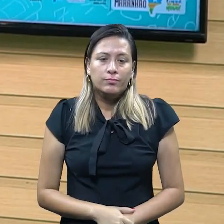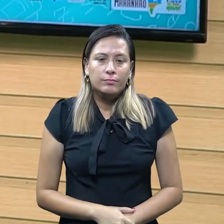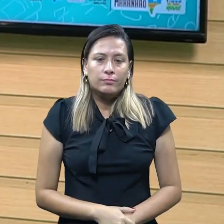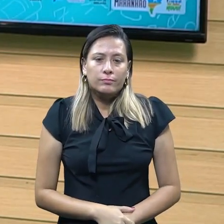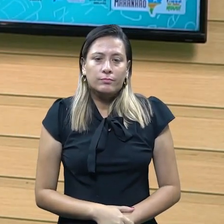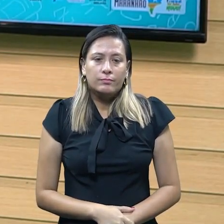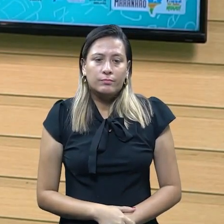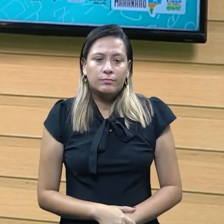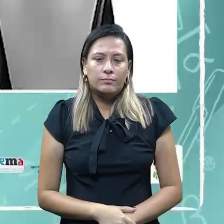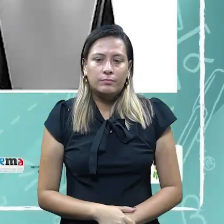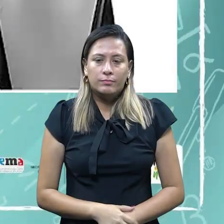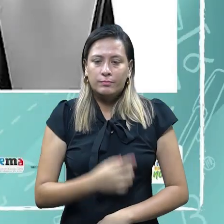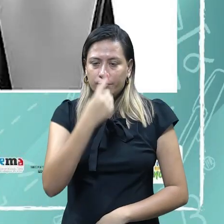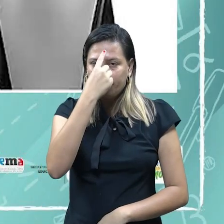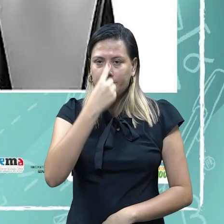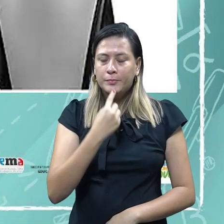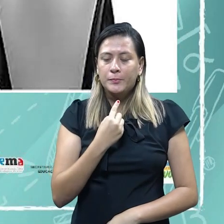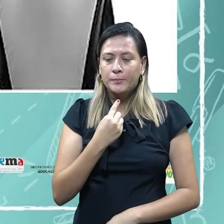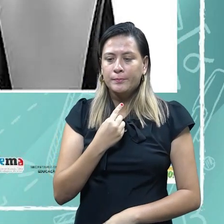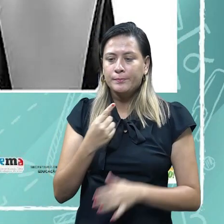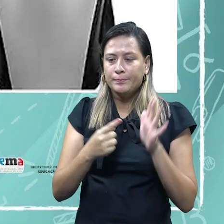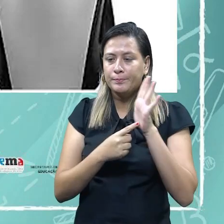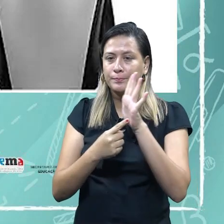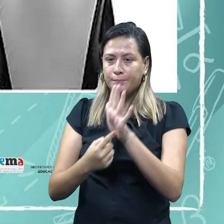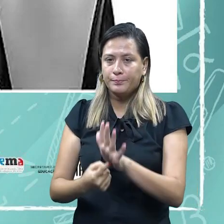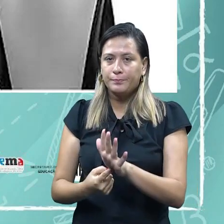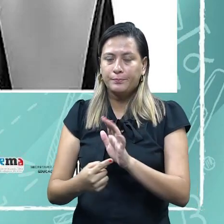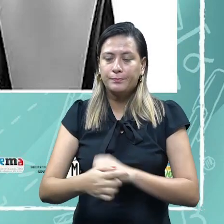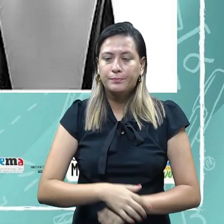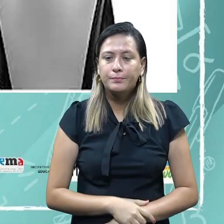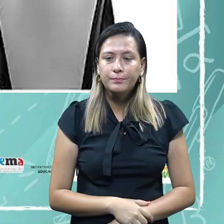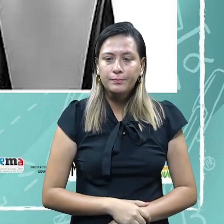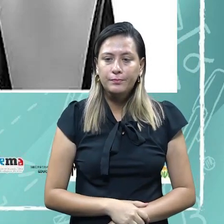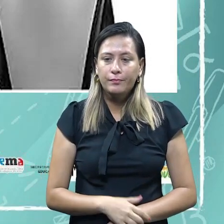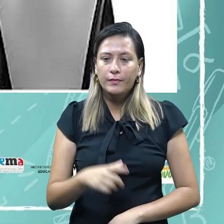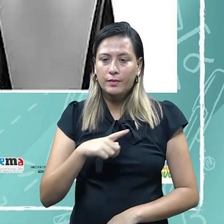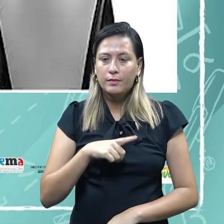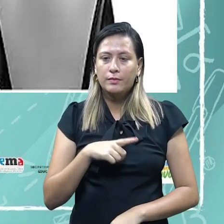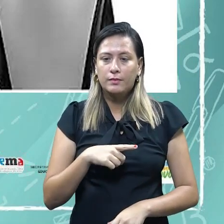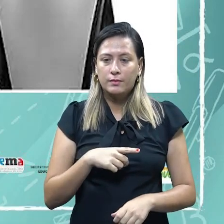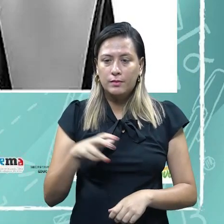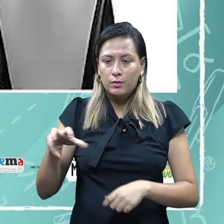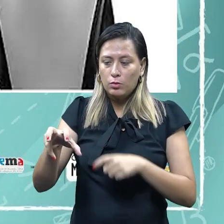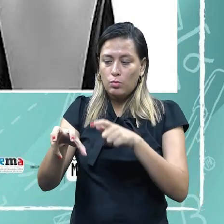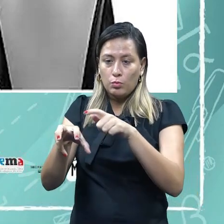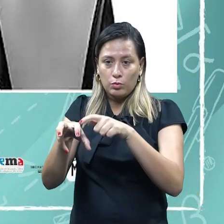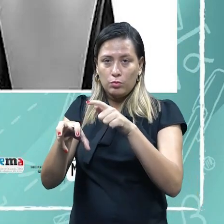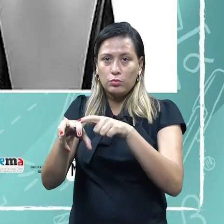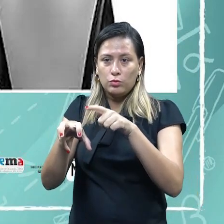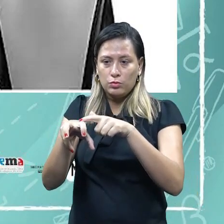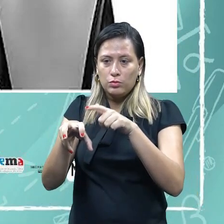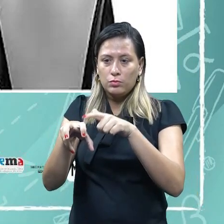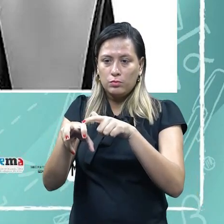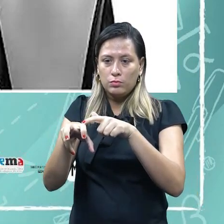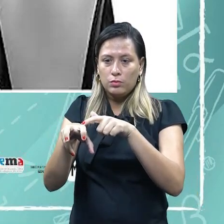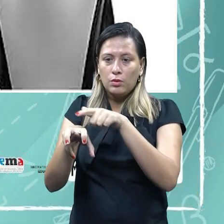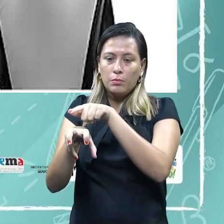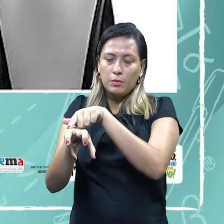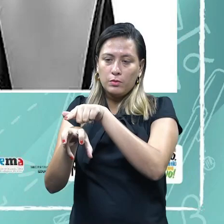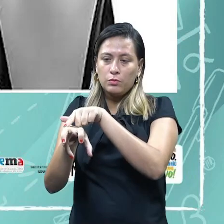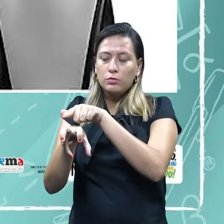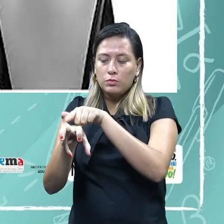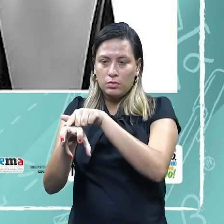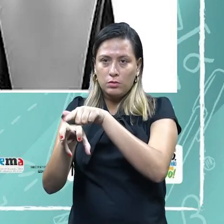está trabalhando. Nessa imagem aqui, ó, do mouse, nós temos o botão direito, o botão esquerdo,